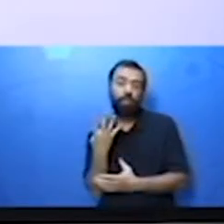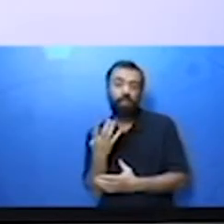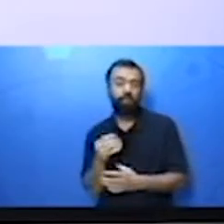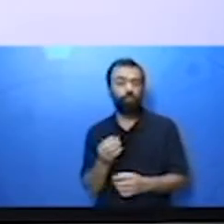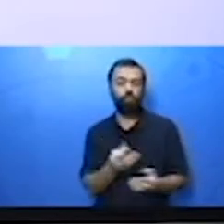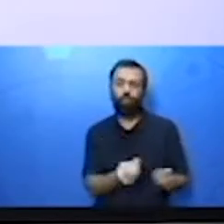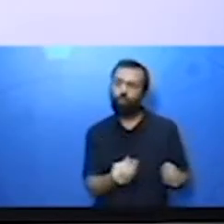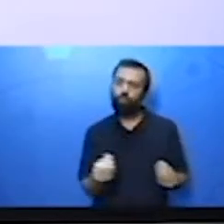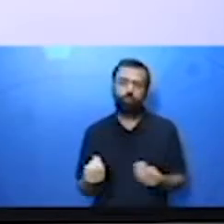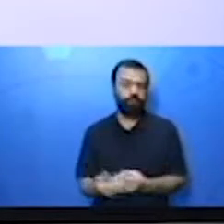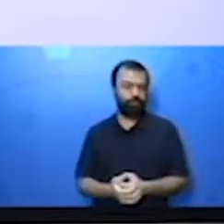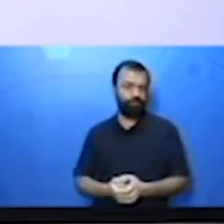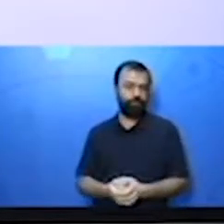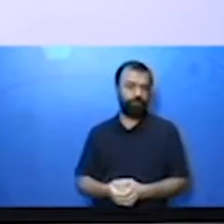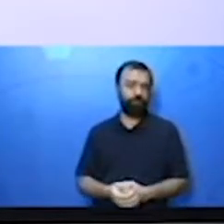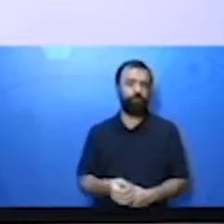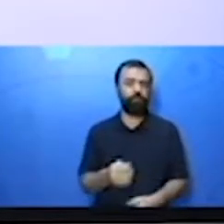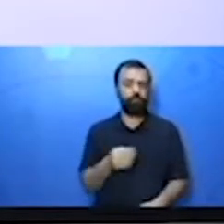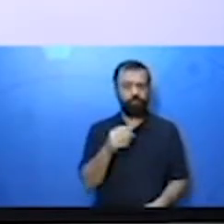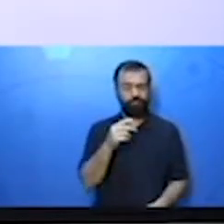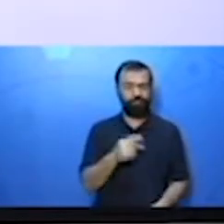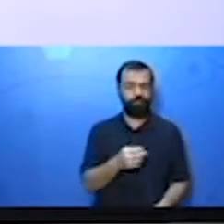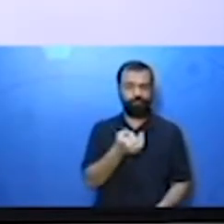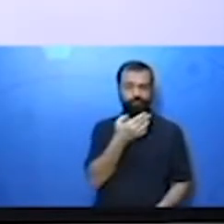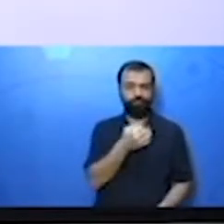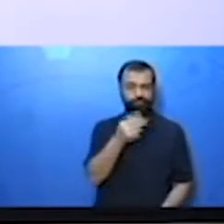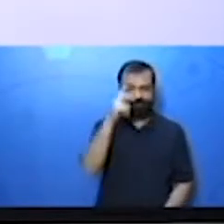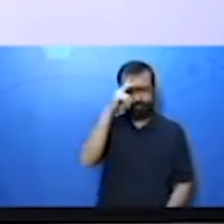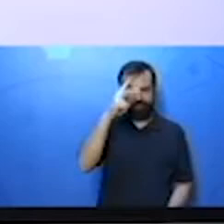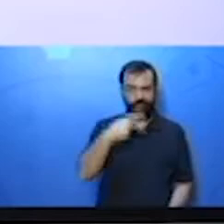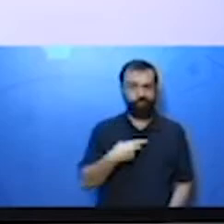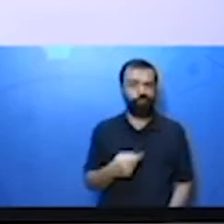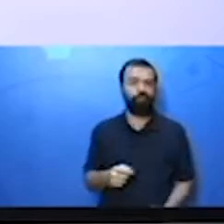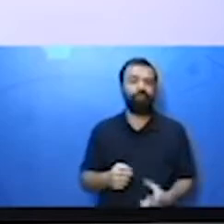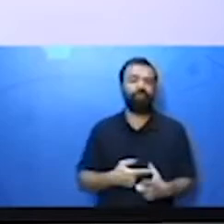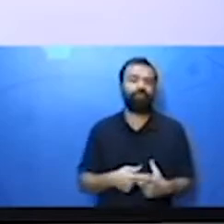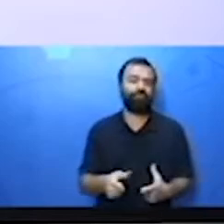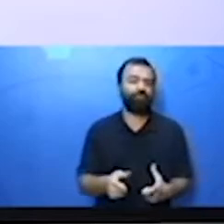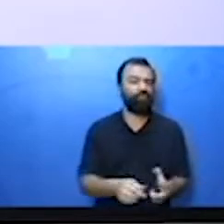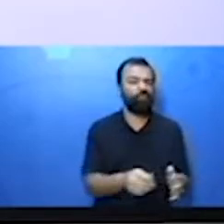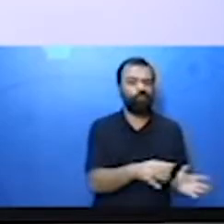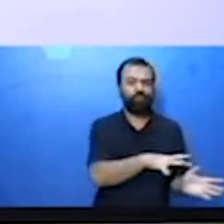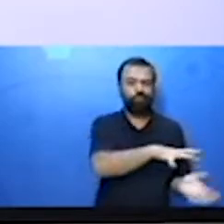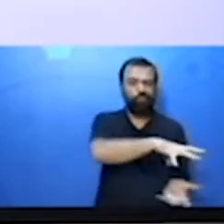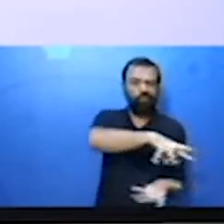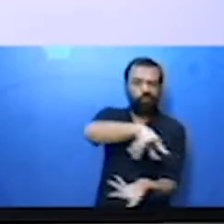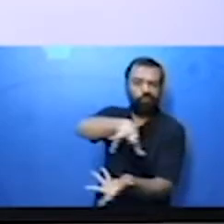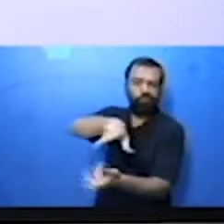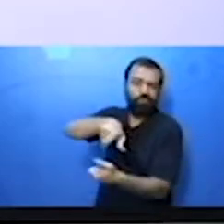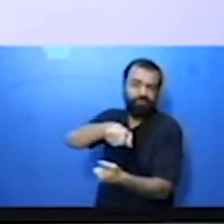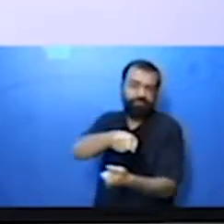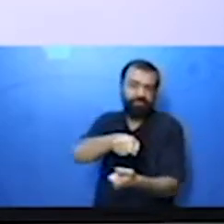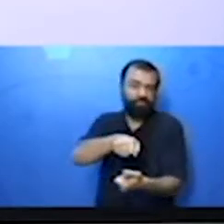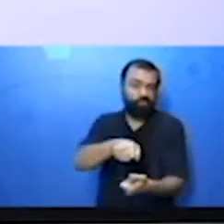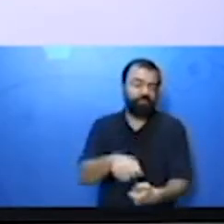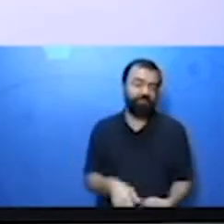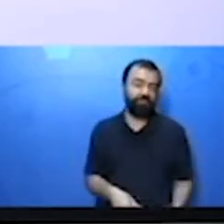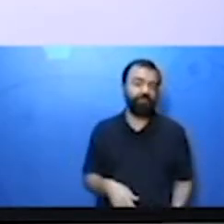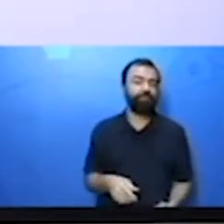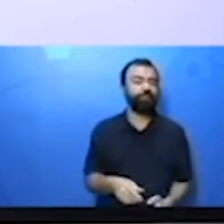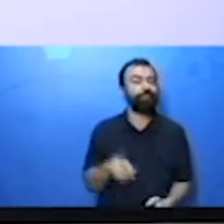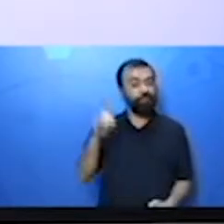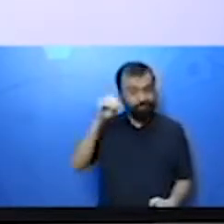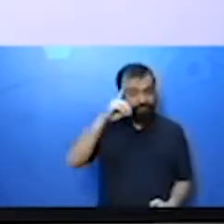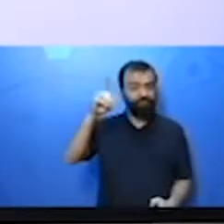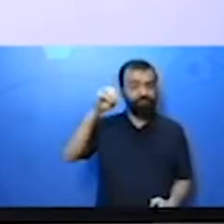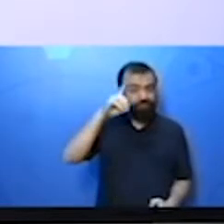A automedicação é um problema de saúde pública. Diariamente, vemos propagandas de remédios